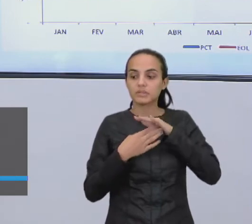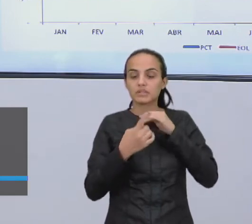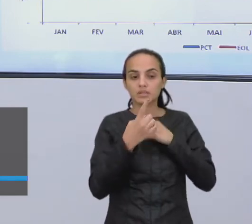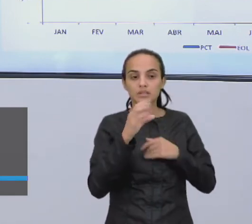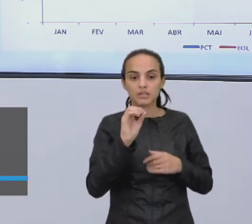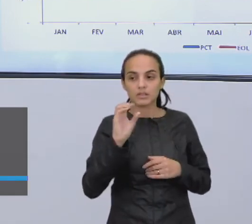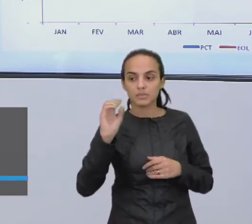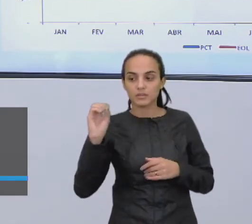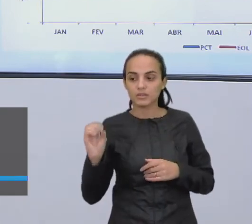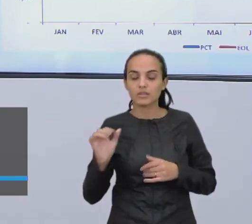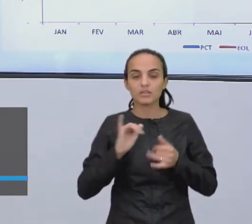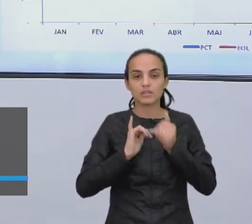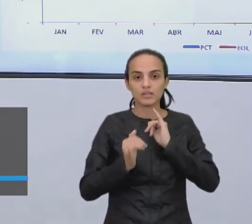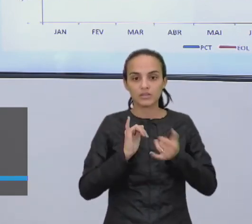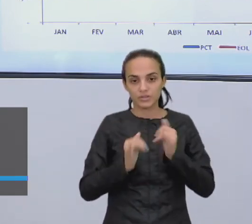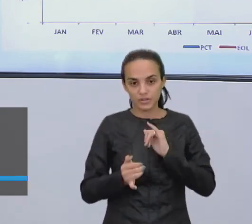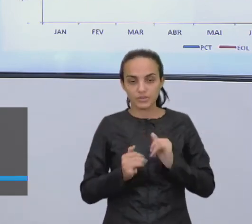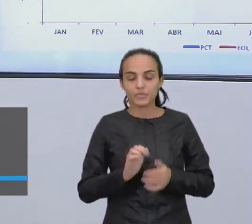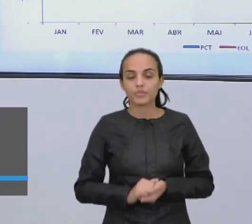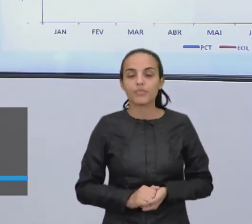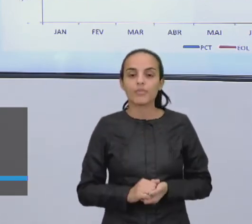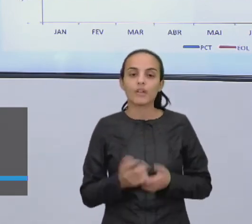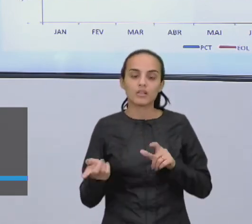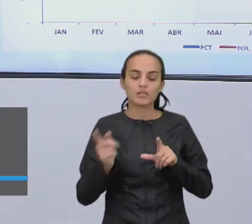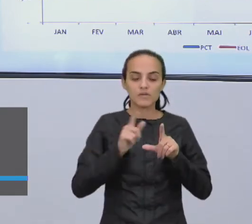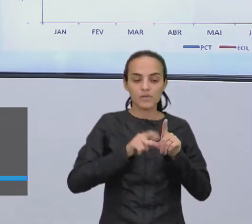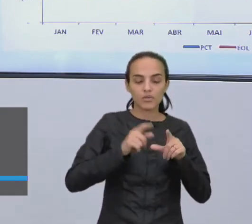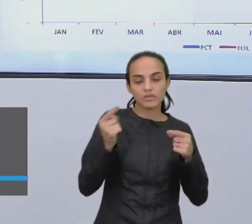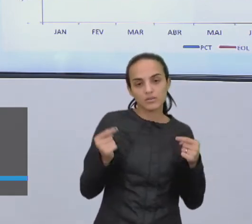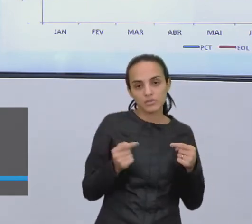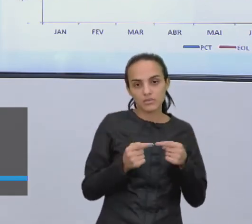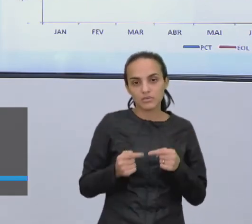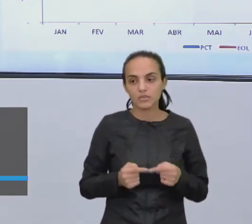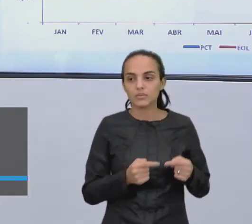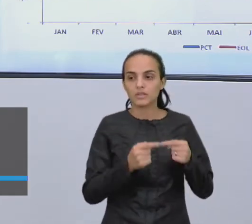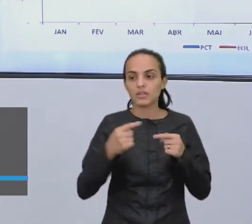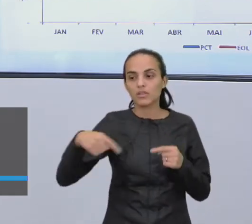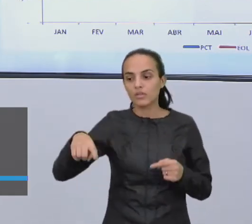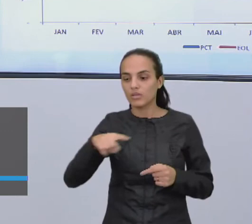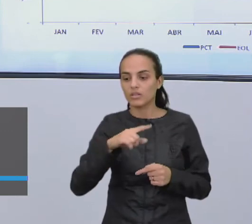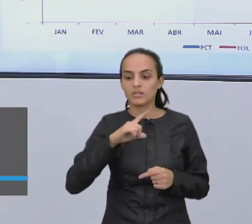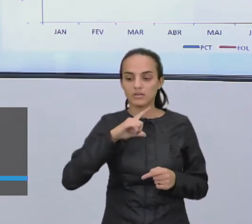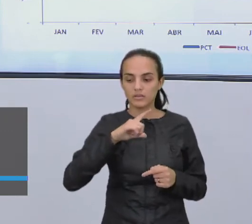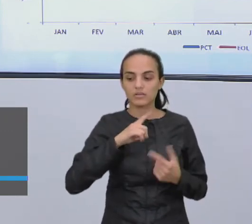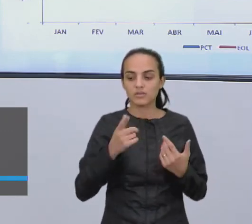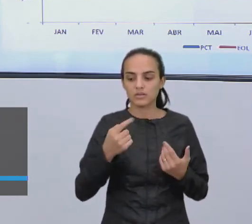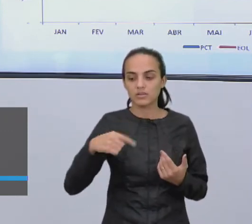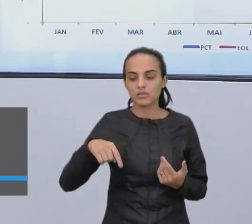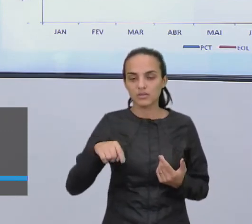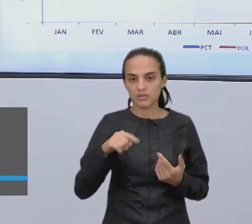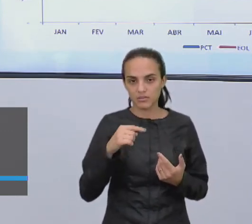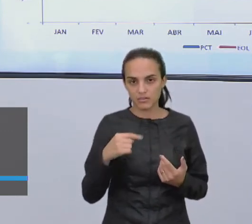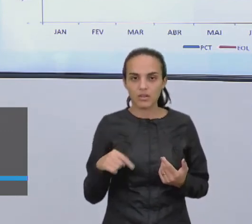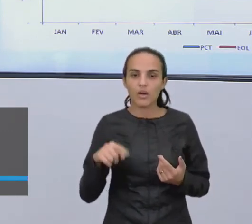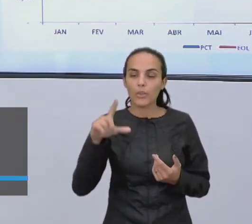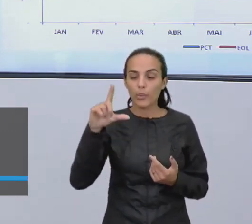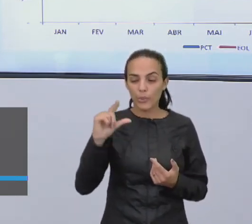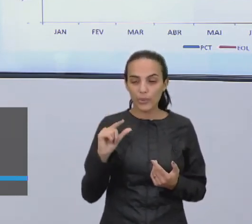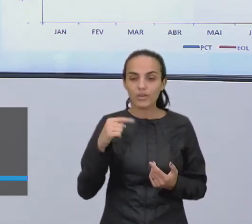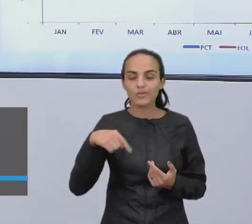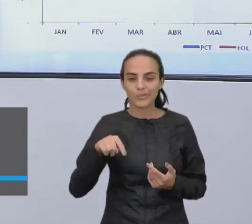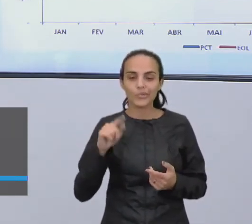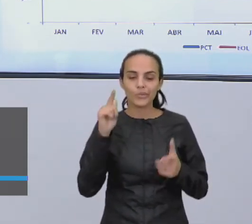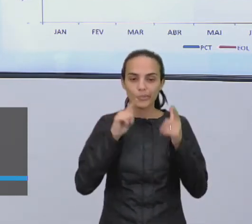de geração de energia elétrica. Então, essas fontes se complementam, né, então a gente tem, quando os nossos reservatórios estão muito baixos, a